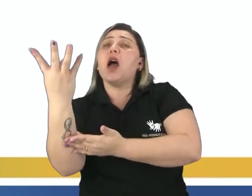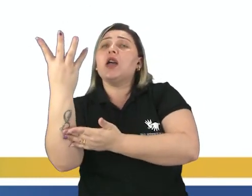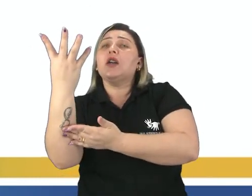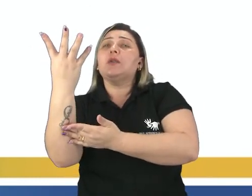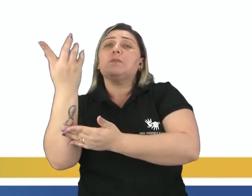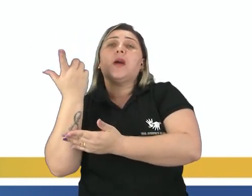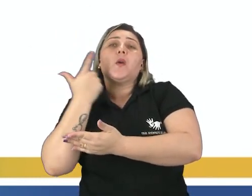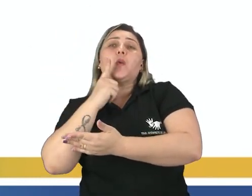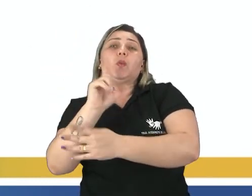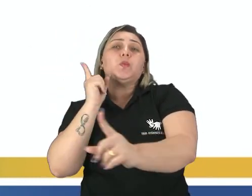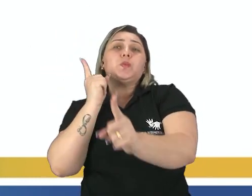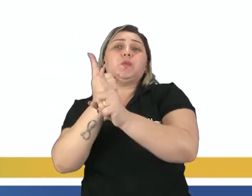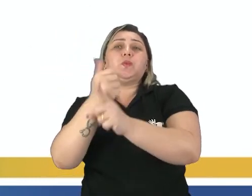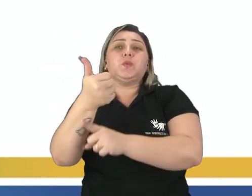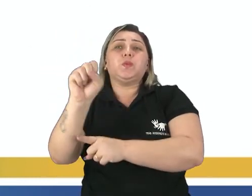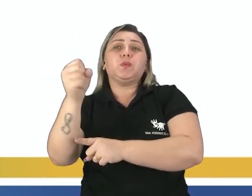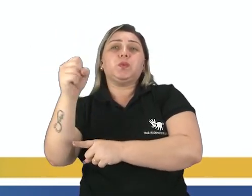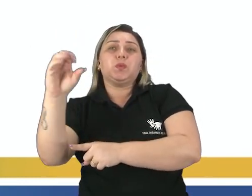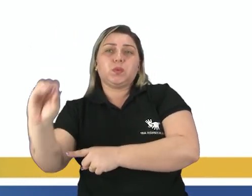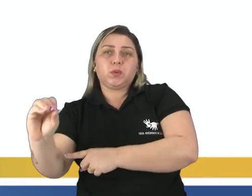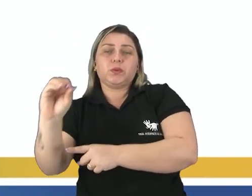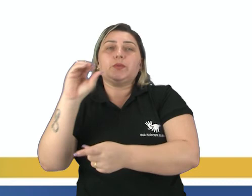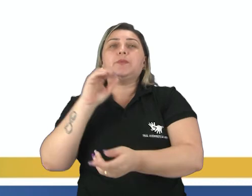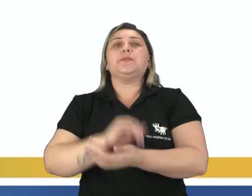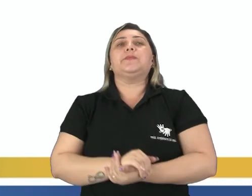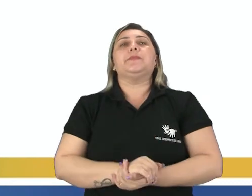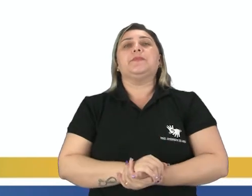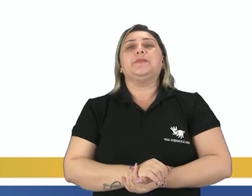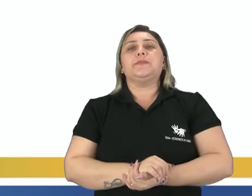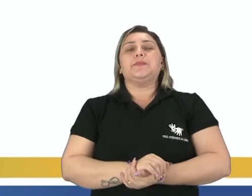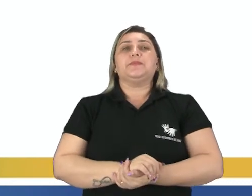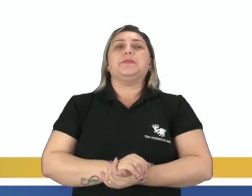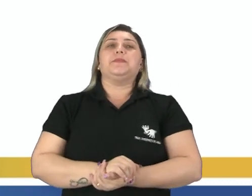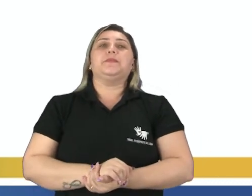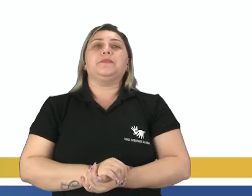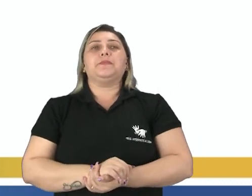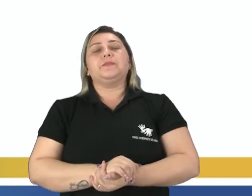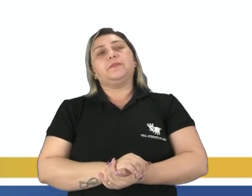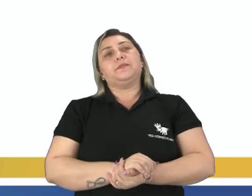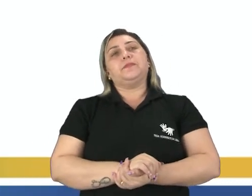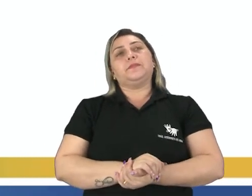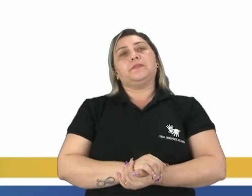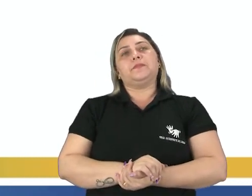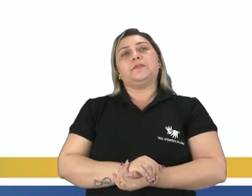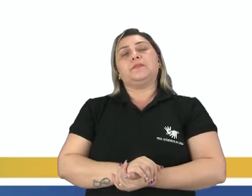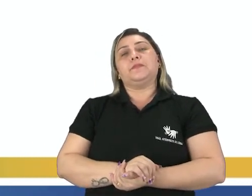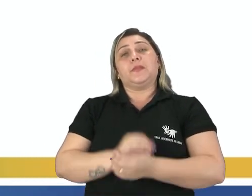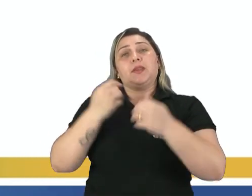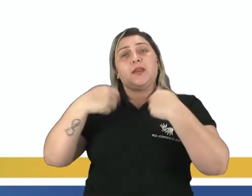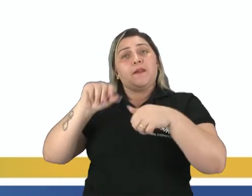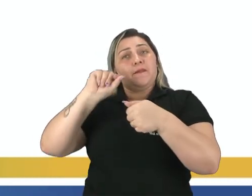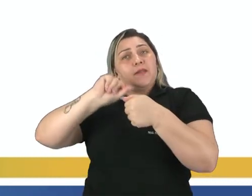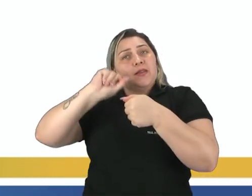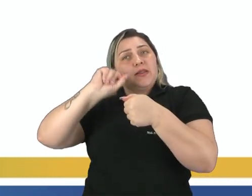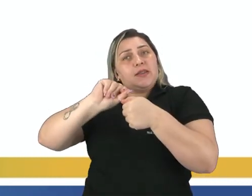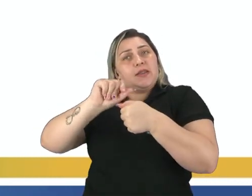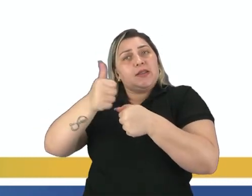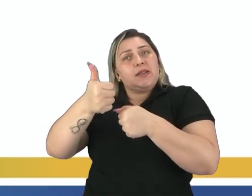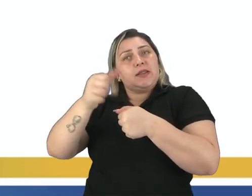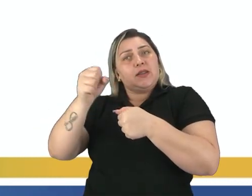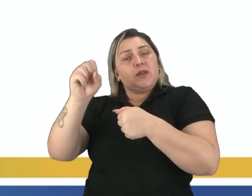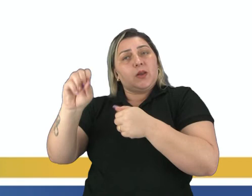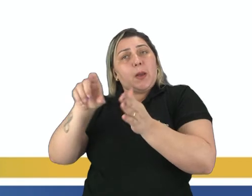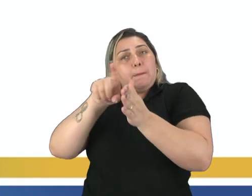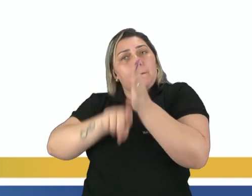Observando este número 70, quanto falta para chegar em 180? Ou seja, devemos fazer